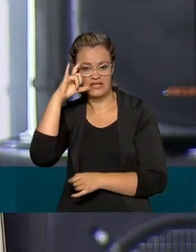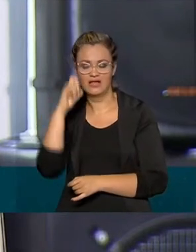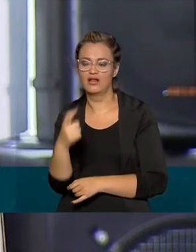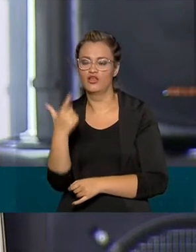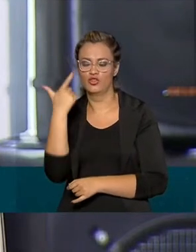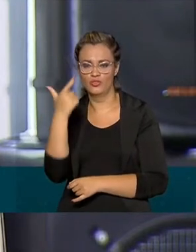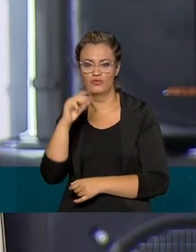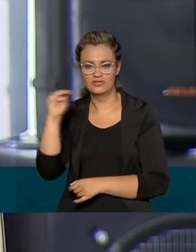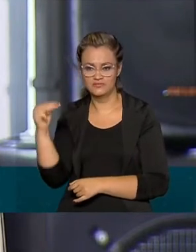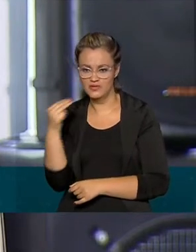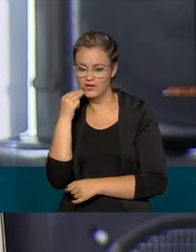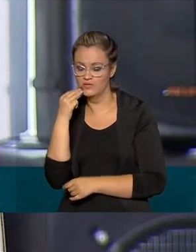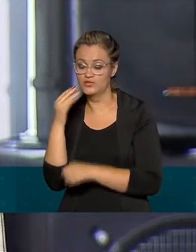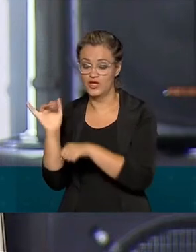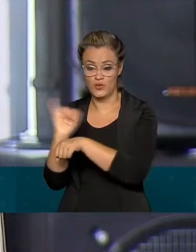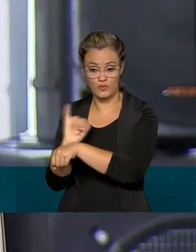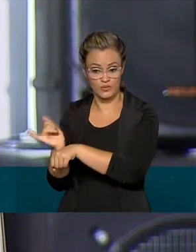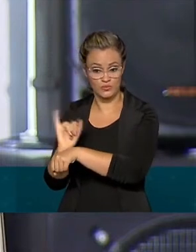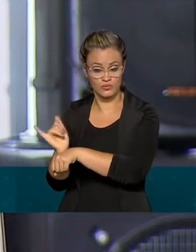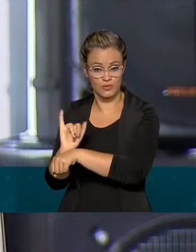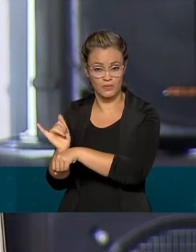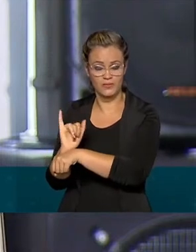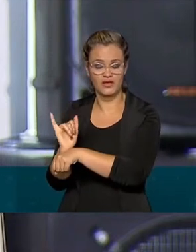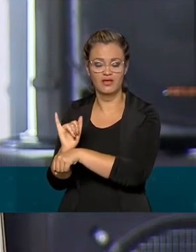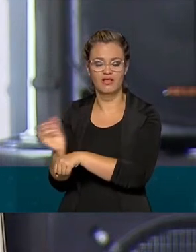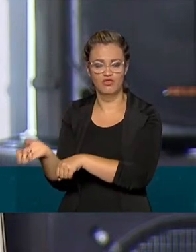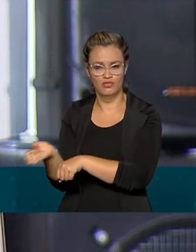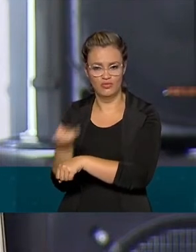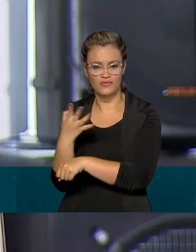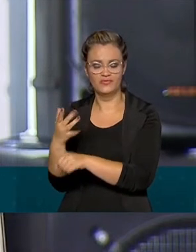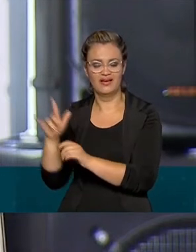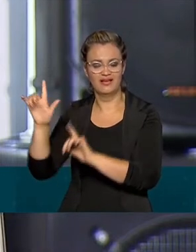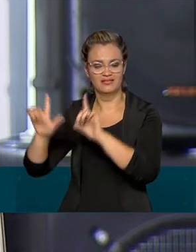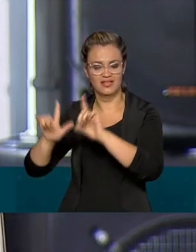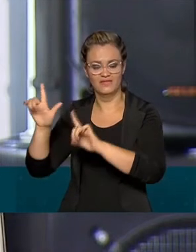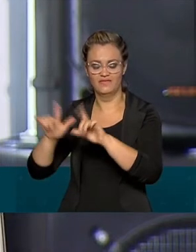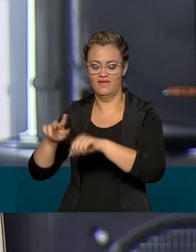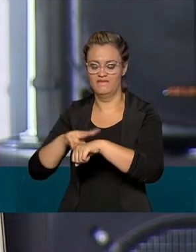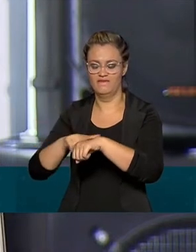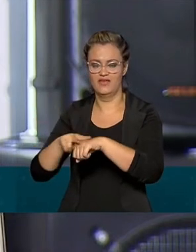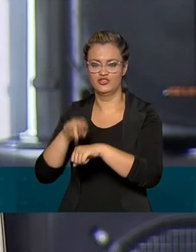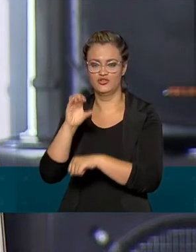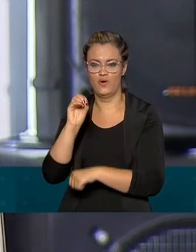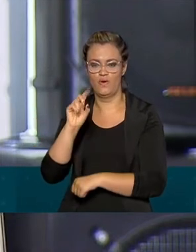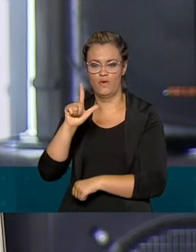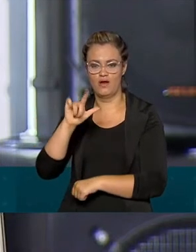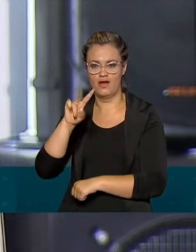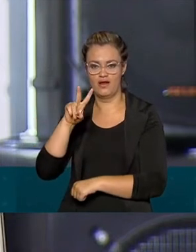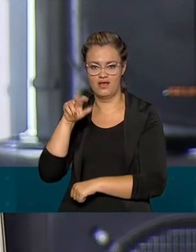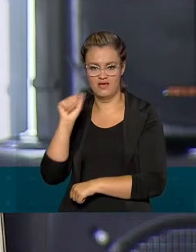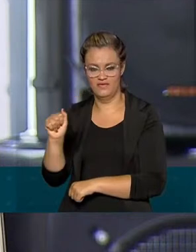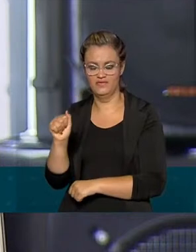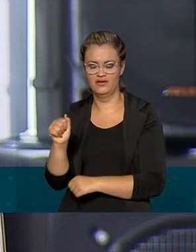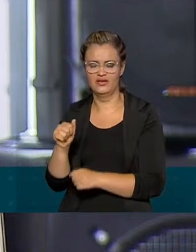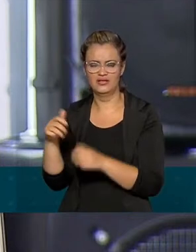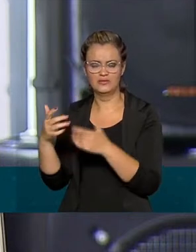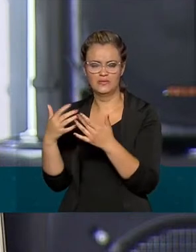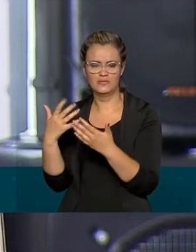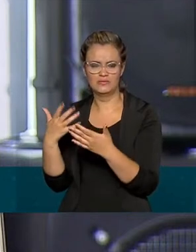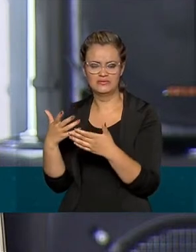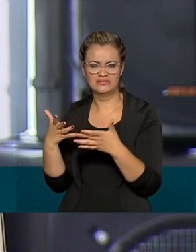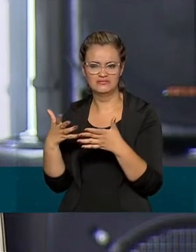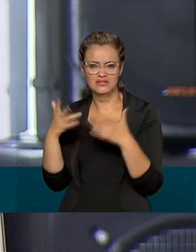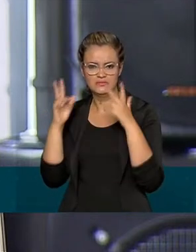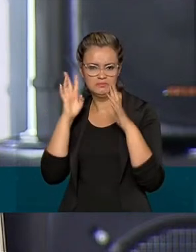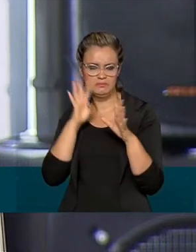2 milhões e no YouTube, a inovação da TV Verde Oliva, com grade moderna e interativa,